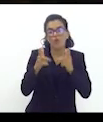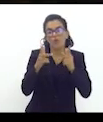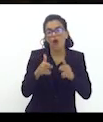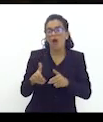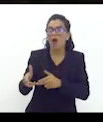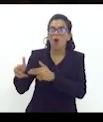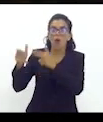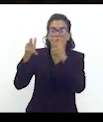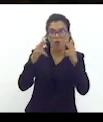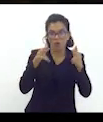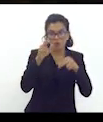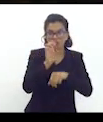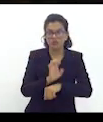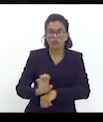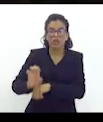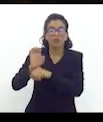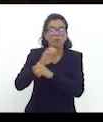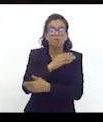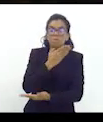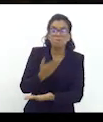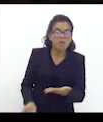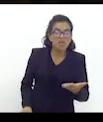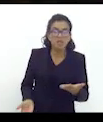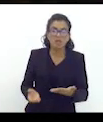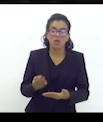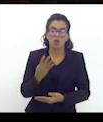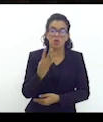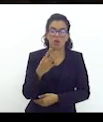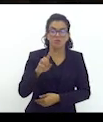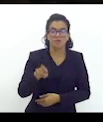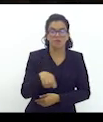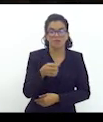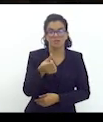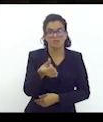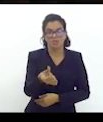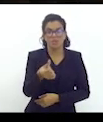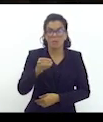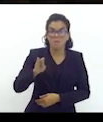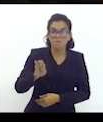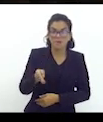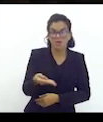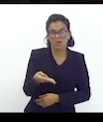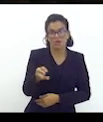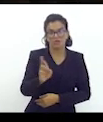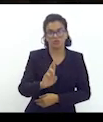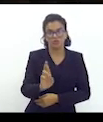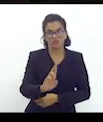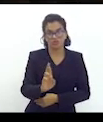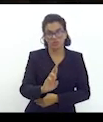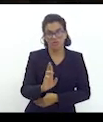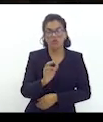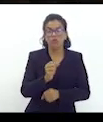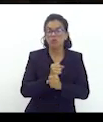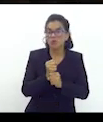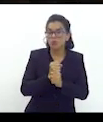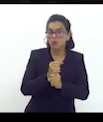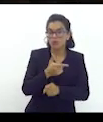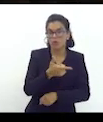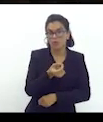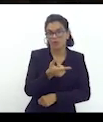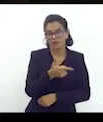federação, perder 4,6 bilhões de reais em